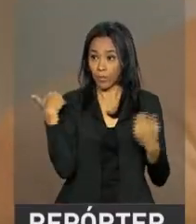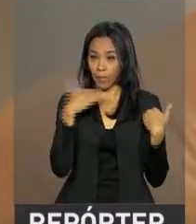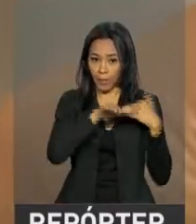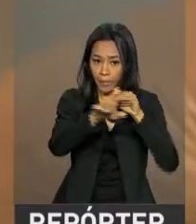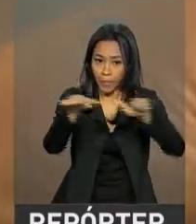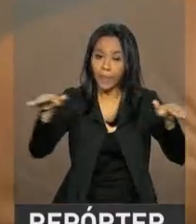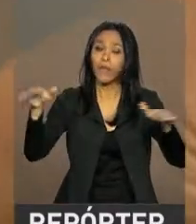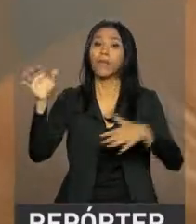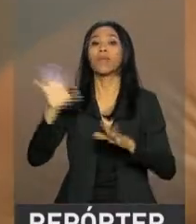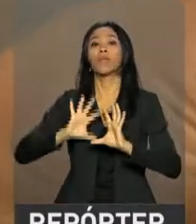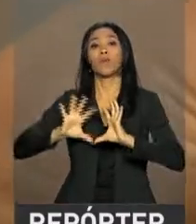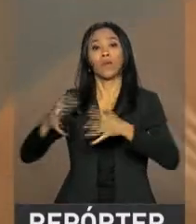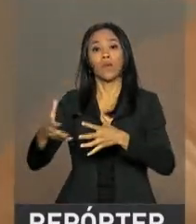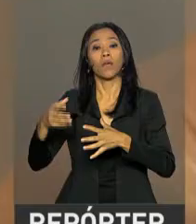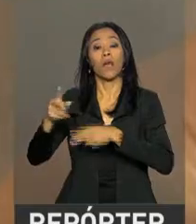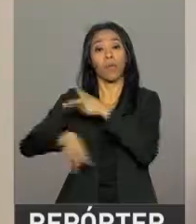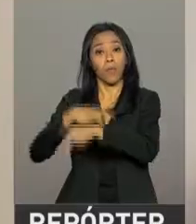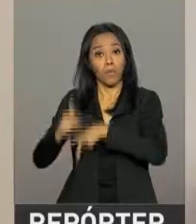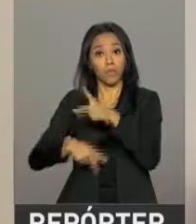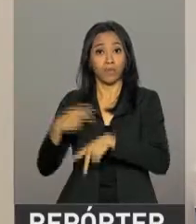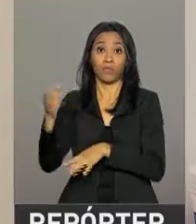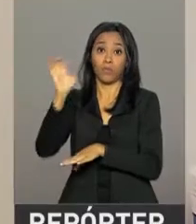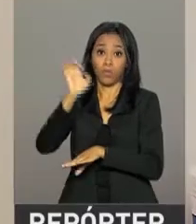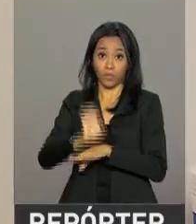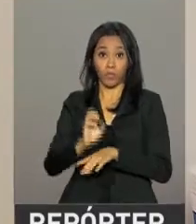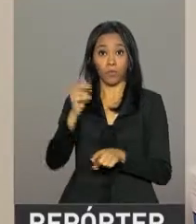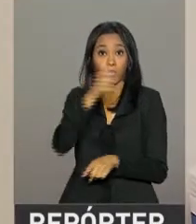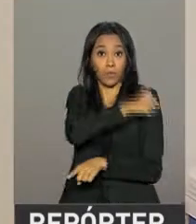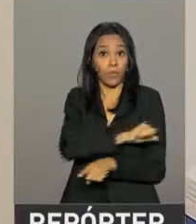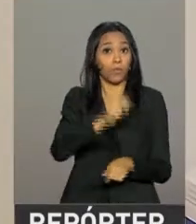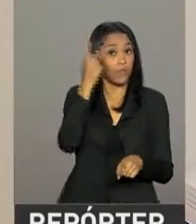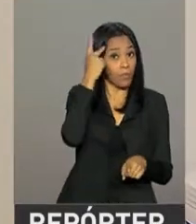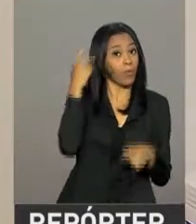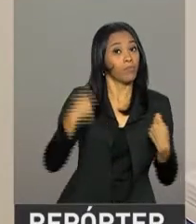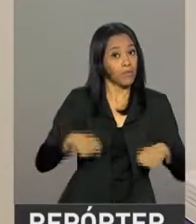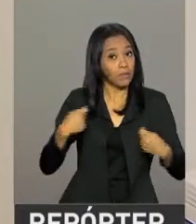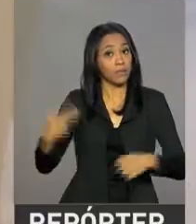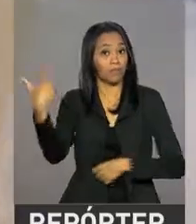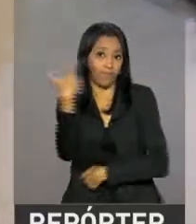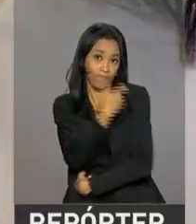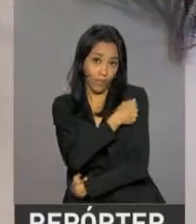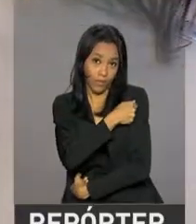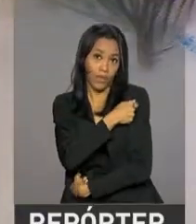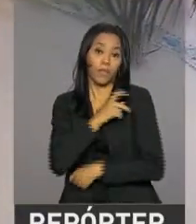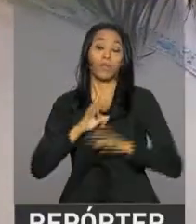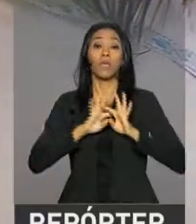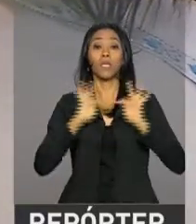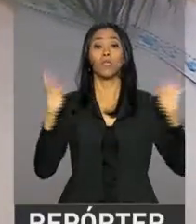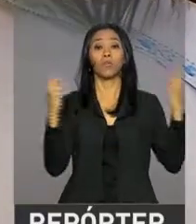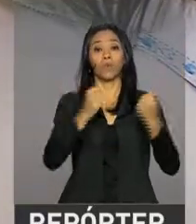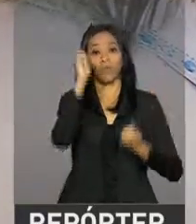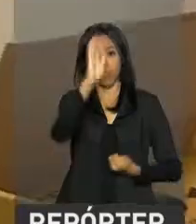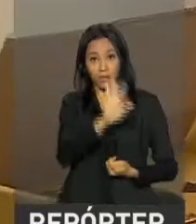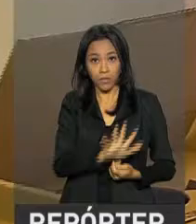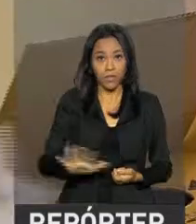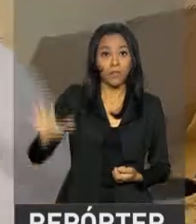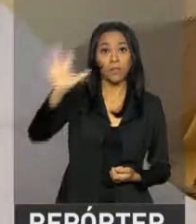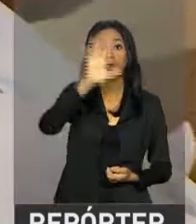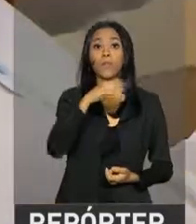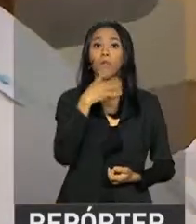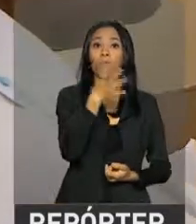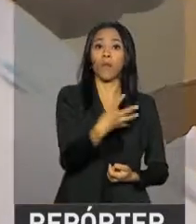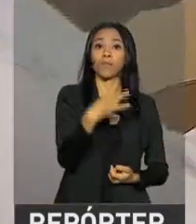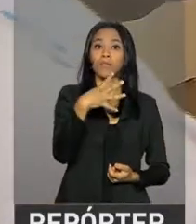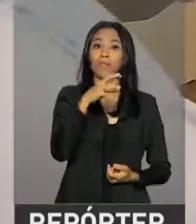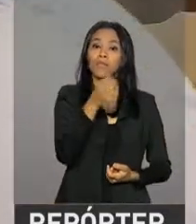Janeiro e de São Paulo buscar se imunizar contra a doença durante a campanha. Em todo o país, foram registrados